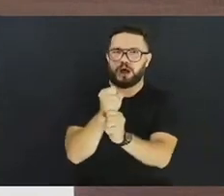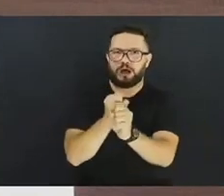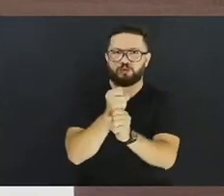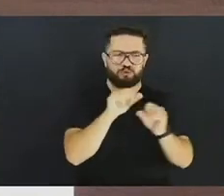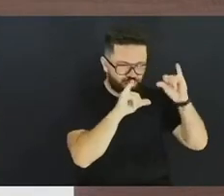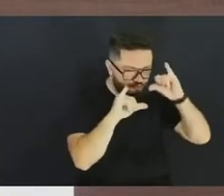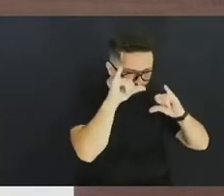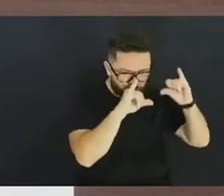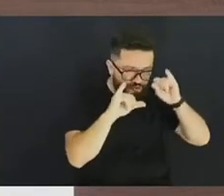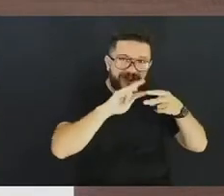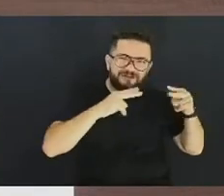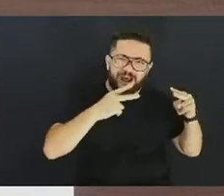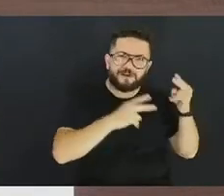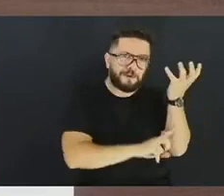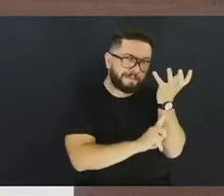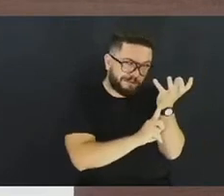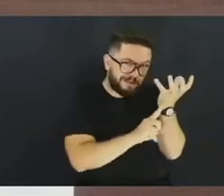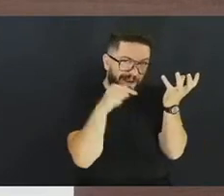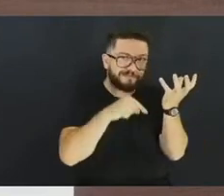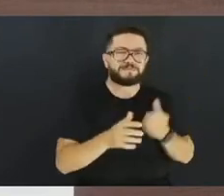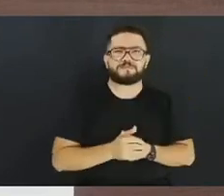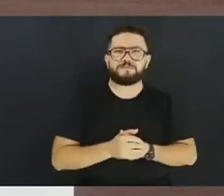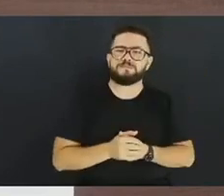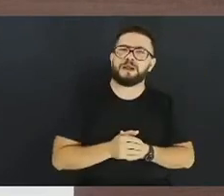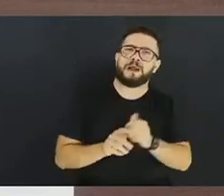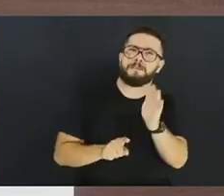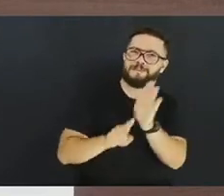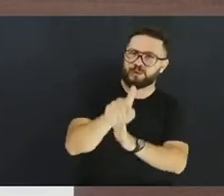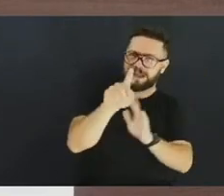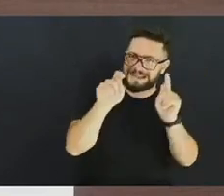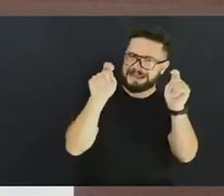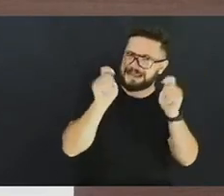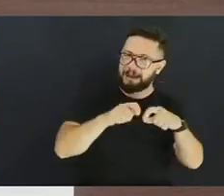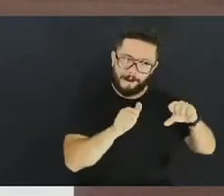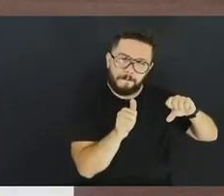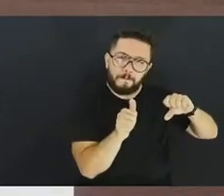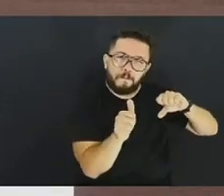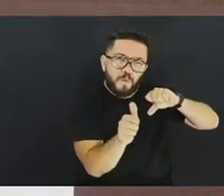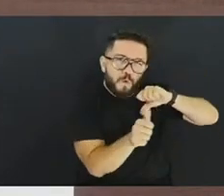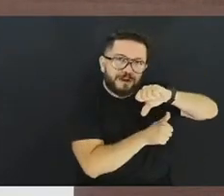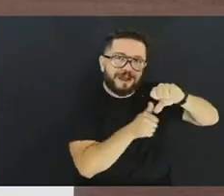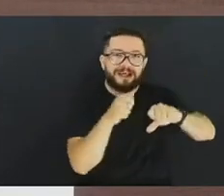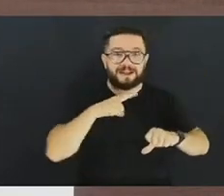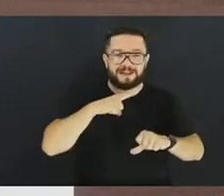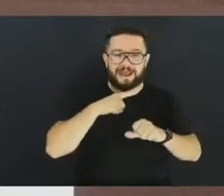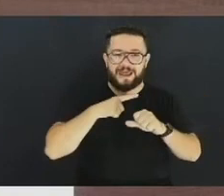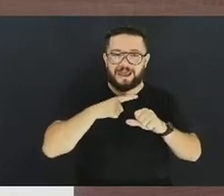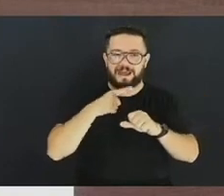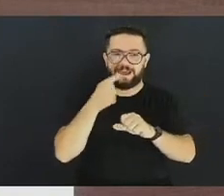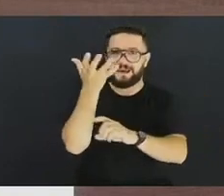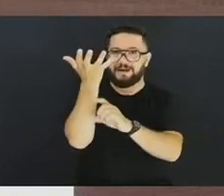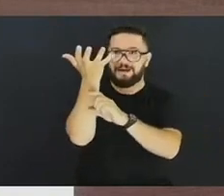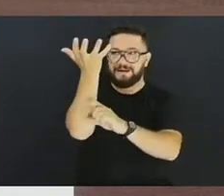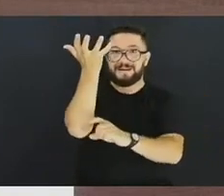é possível modificar esse gene para que a árvore não dê aqueles galhos no final da vida dela, que é o que